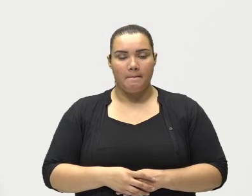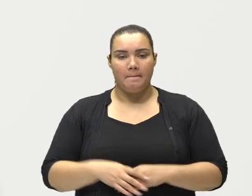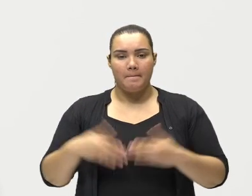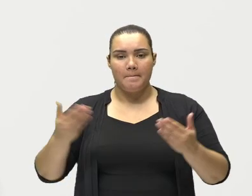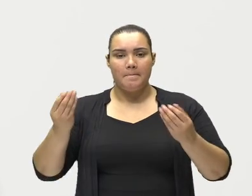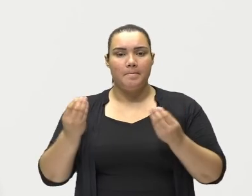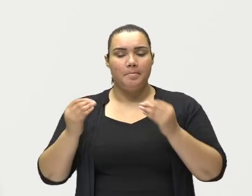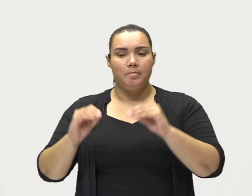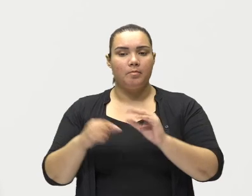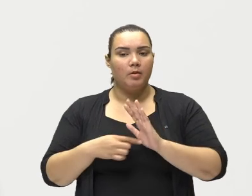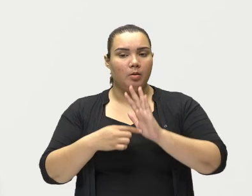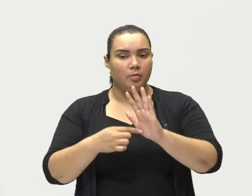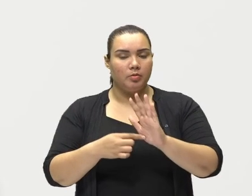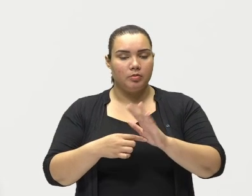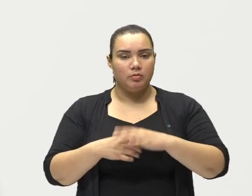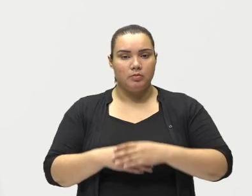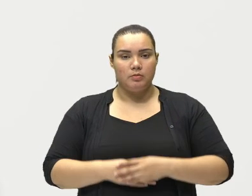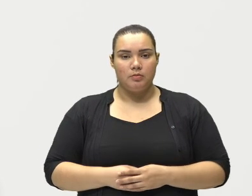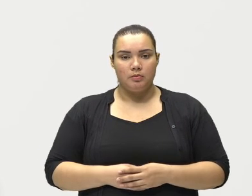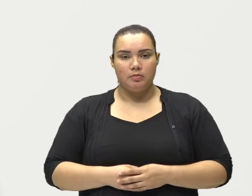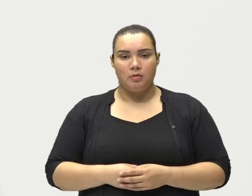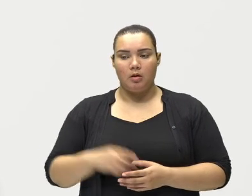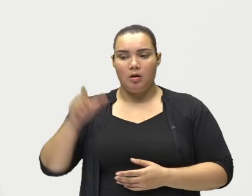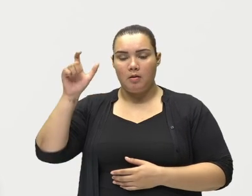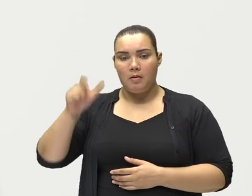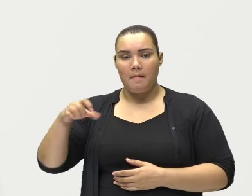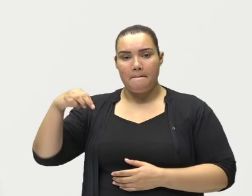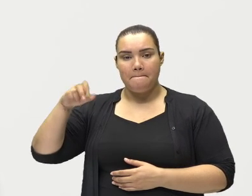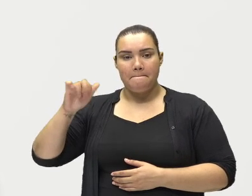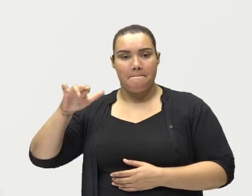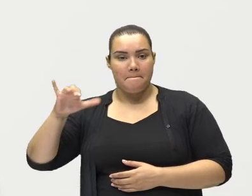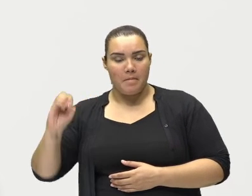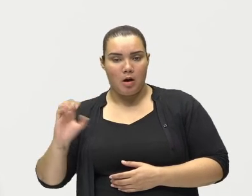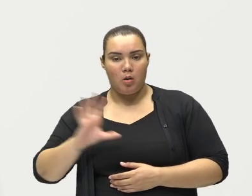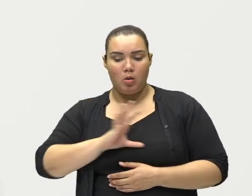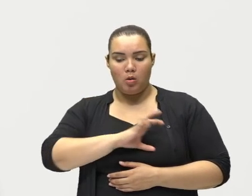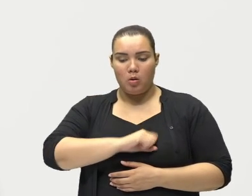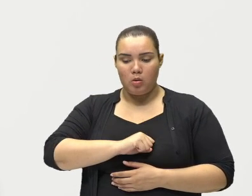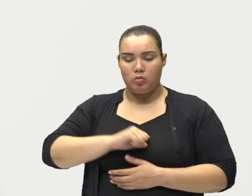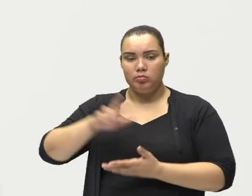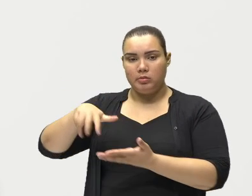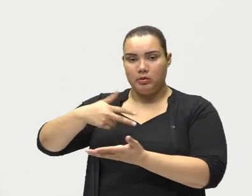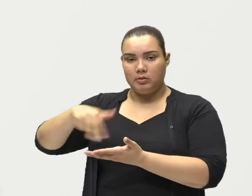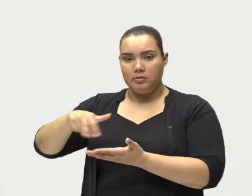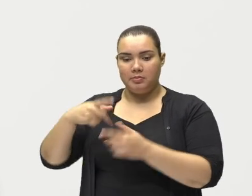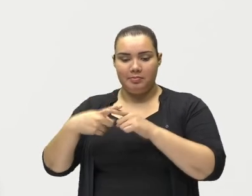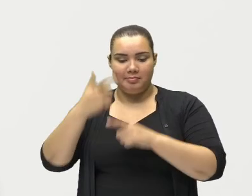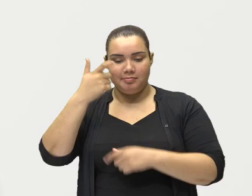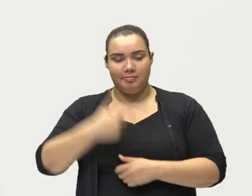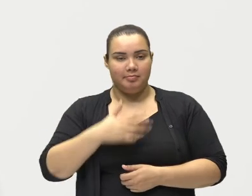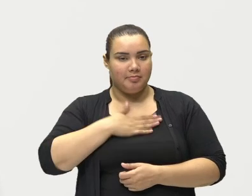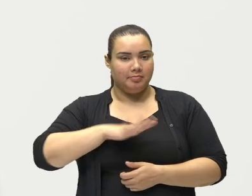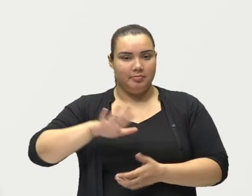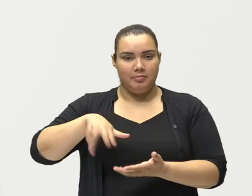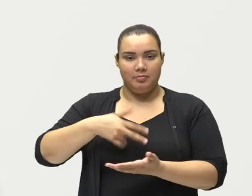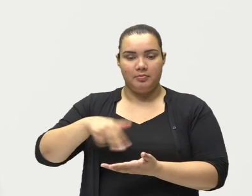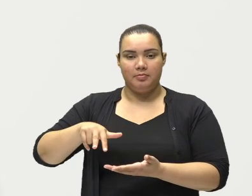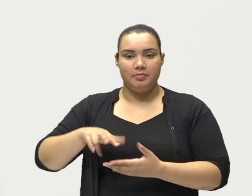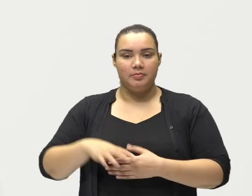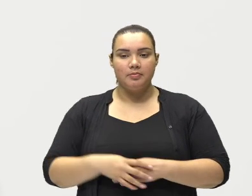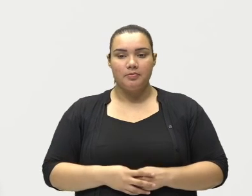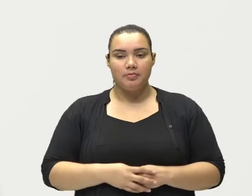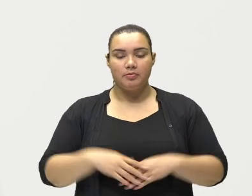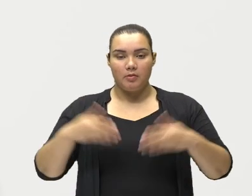acha que vai indicar aí agora? Olha só. Mário gosta muito de dançar. Só se for o outro Mário, porque eu não. Tá? Então, olha